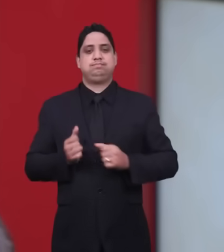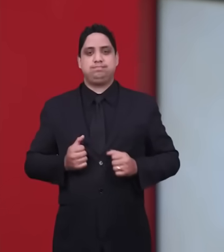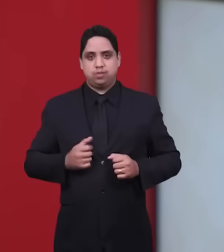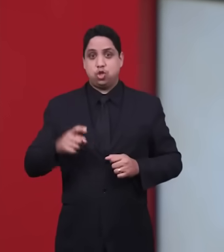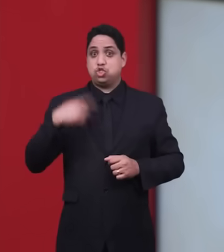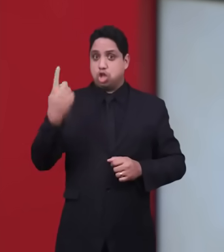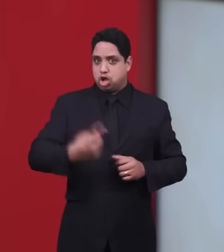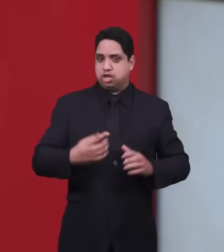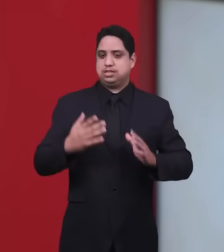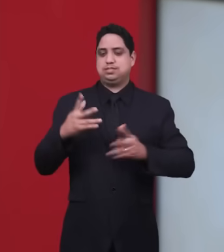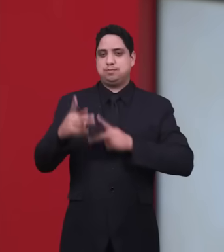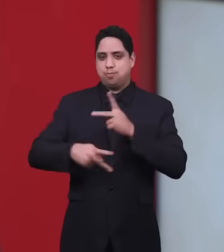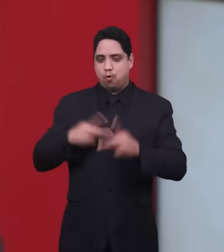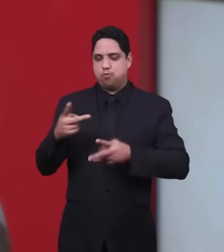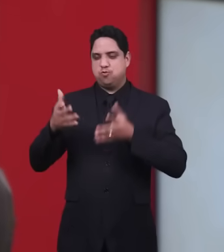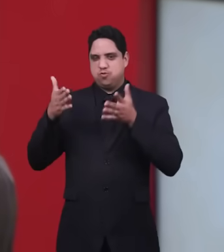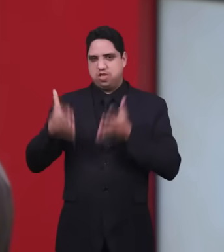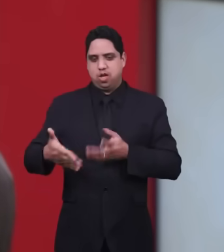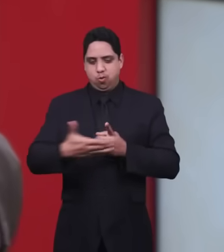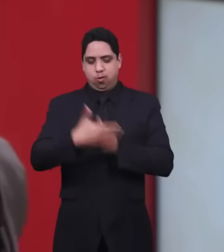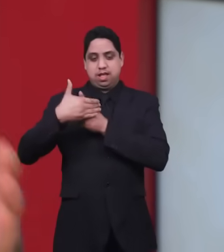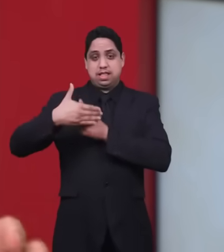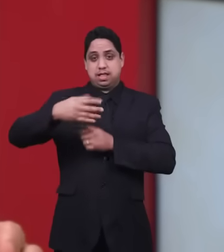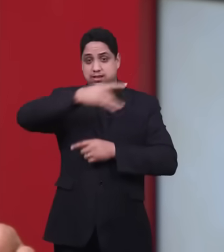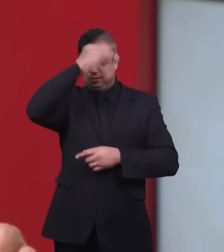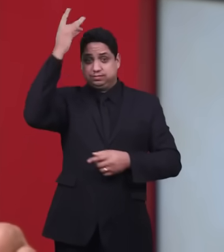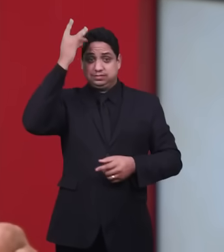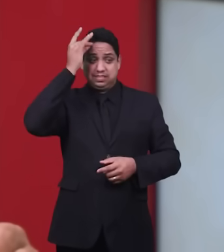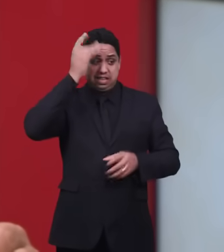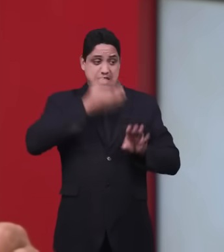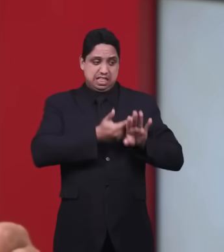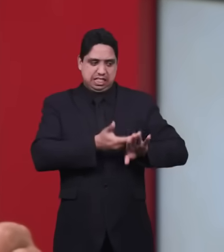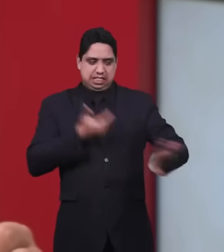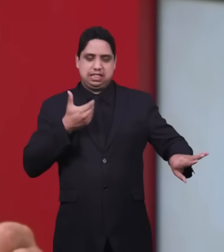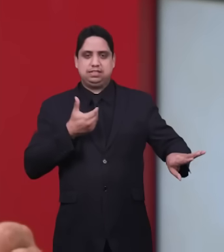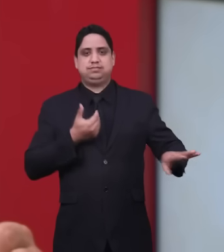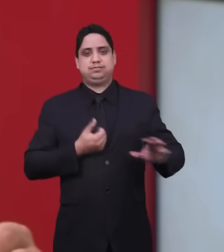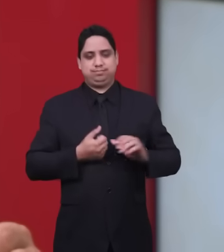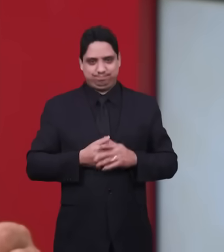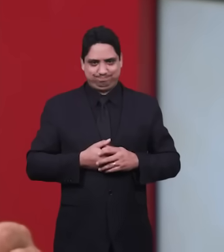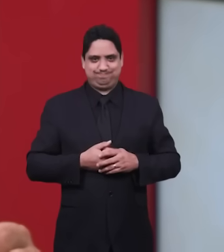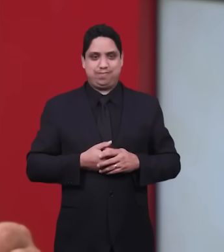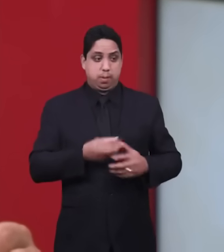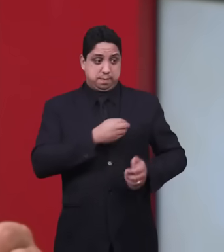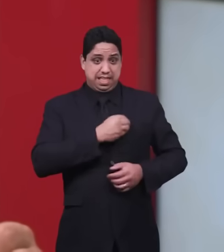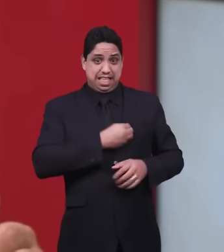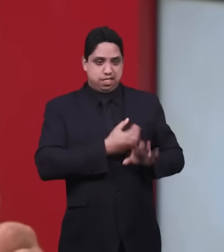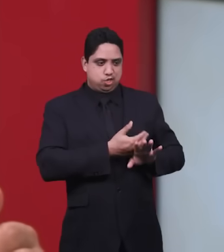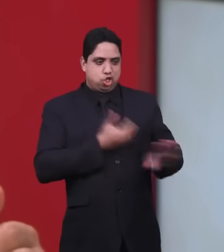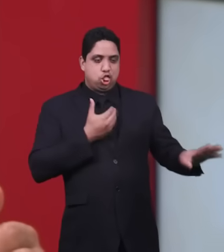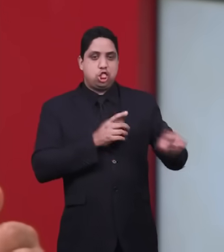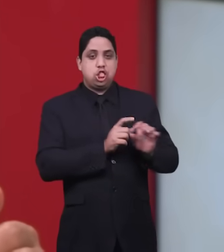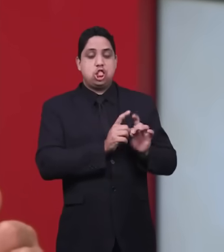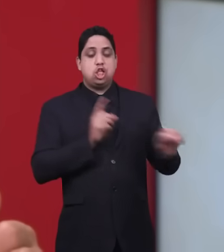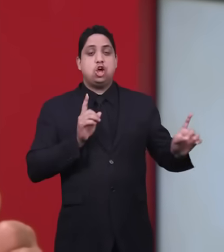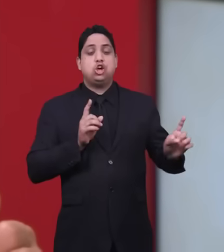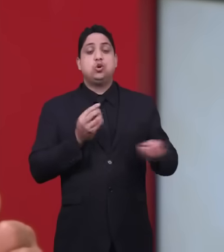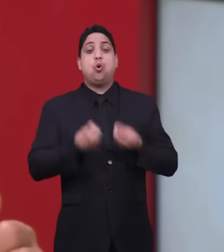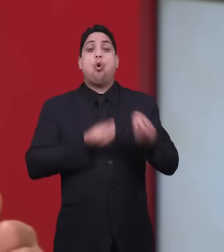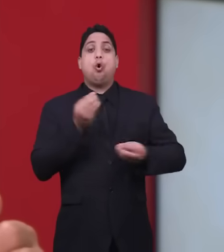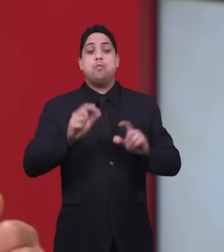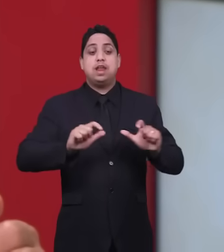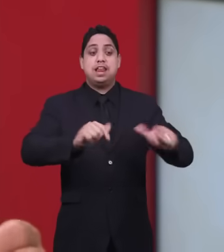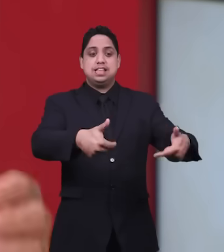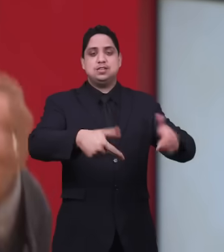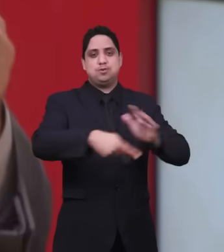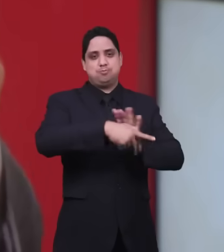está plena em nossos corações, e esse que detém a ação do iníquo. Ou seja, a iniquidade, ela é afastada de nós pela ação do Espírito